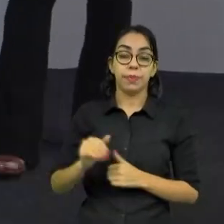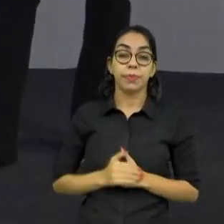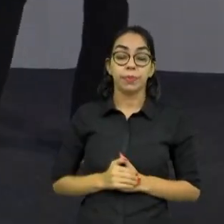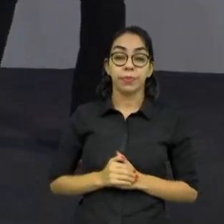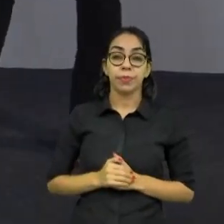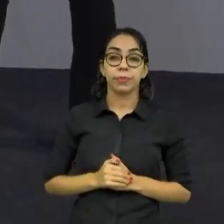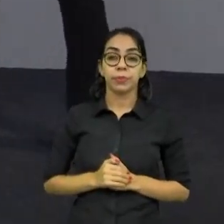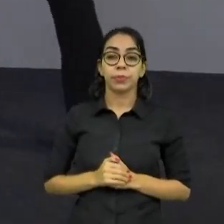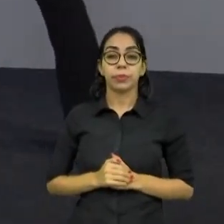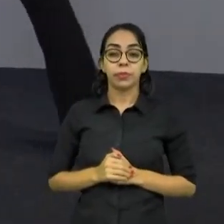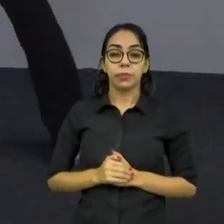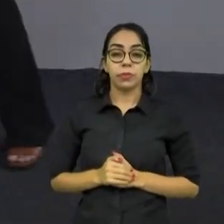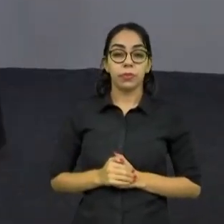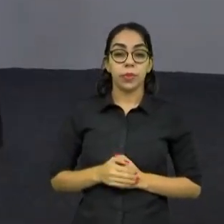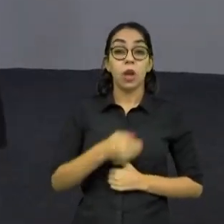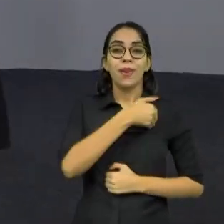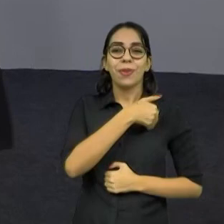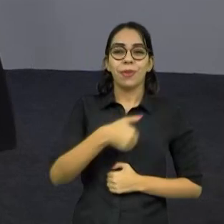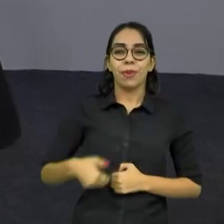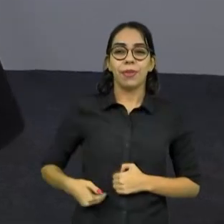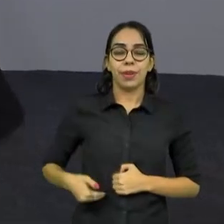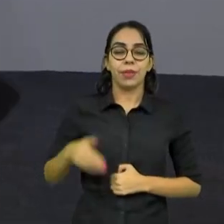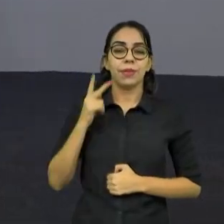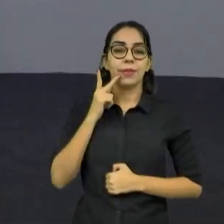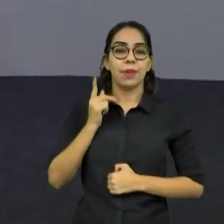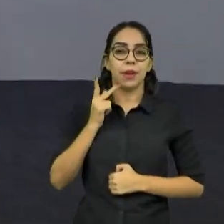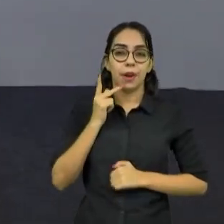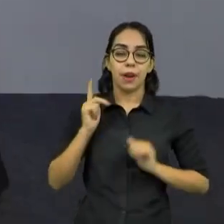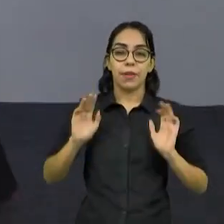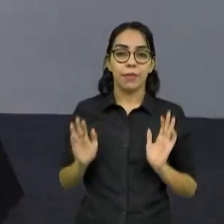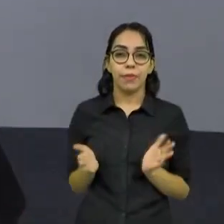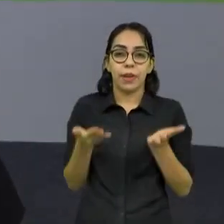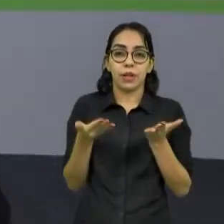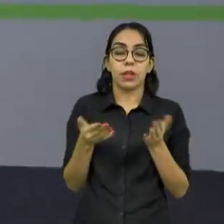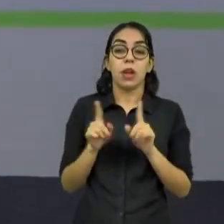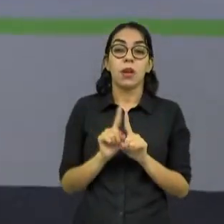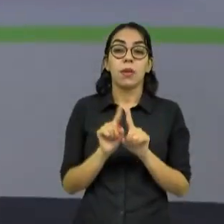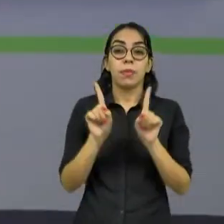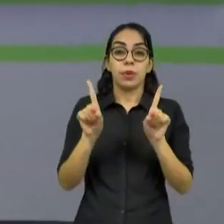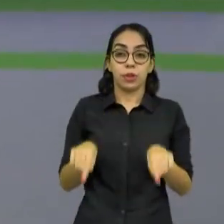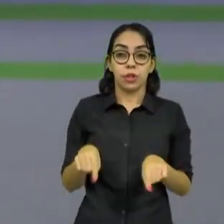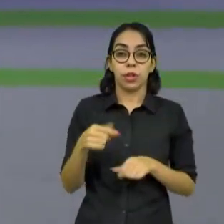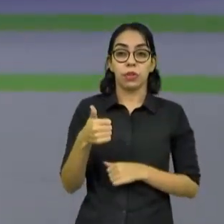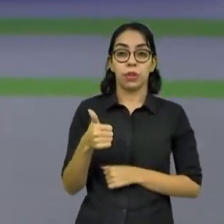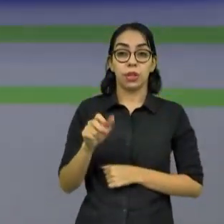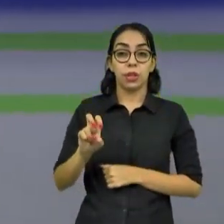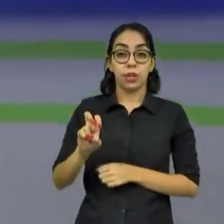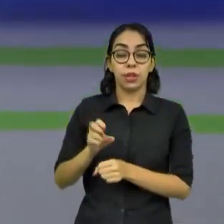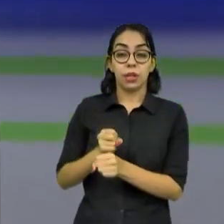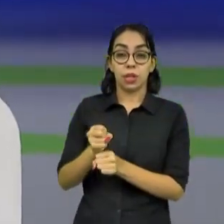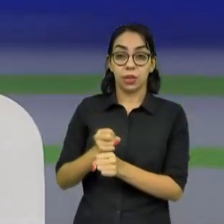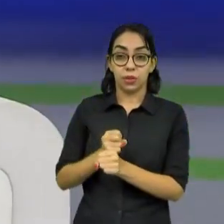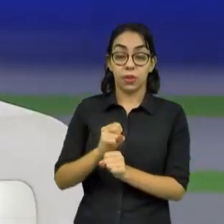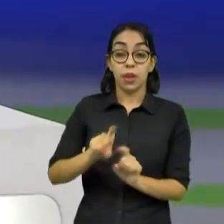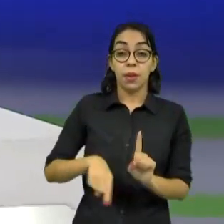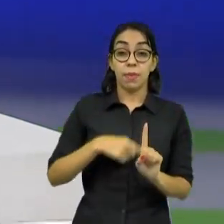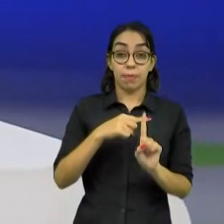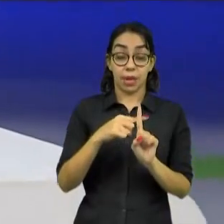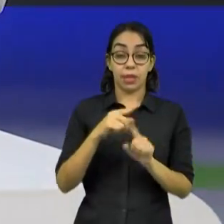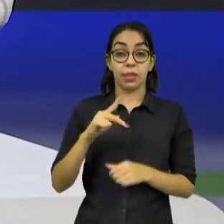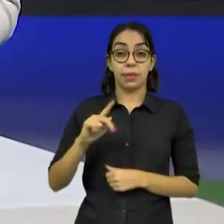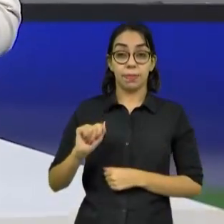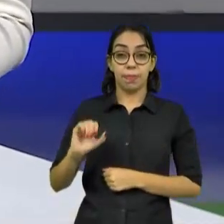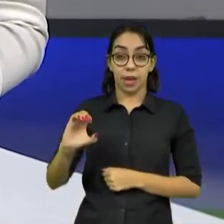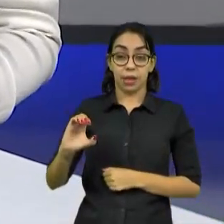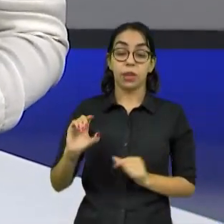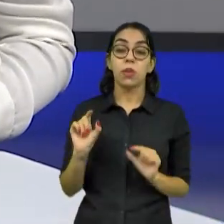O governo do Ceará celebra os 15 anos do programa Mais Pike, aprendizagem na idade certa. A